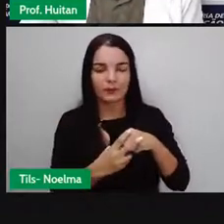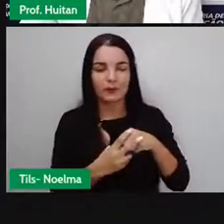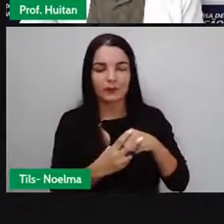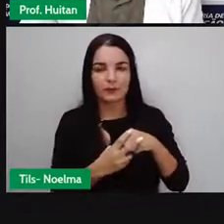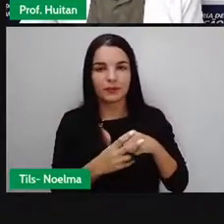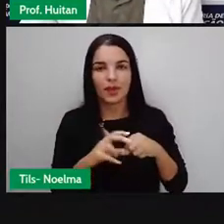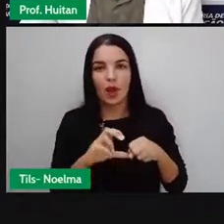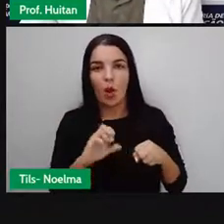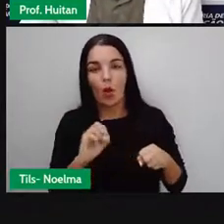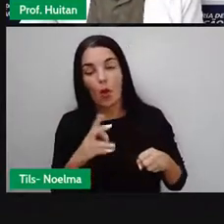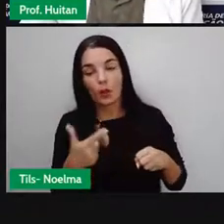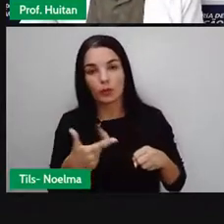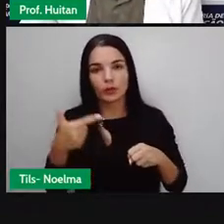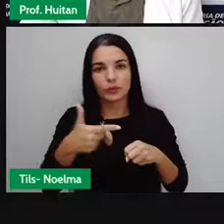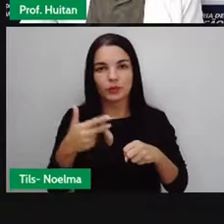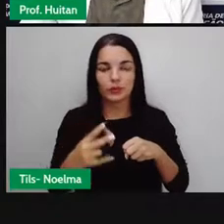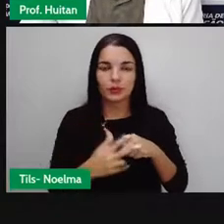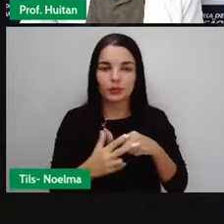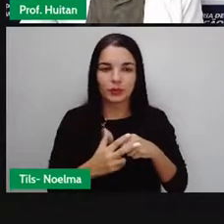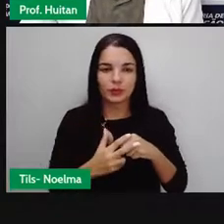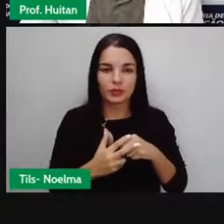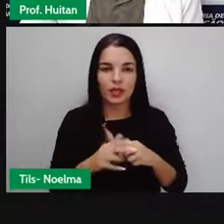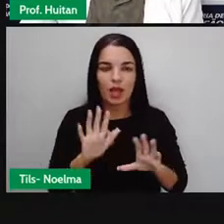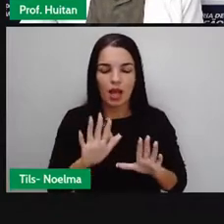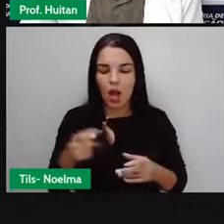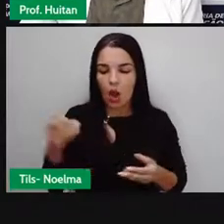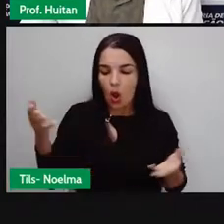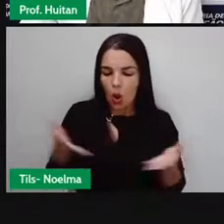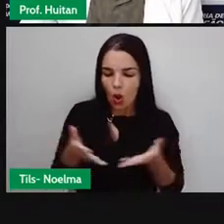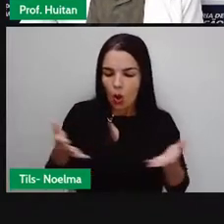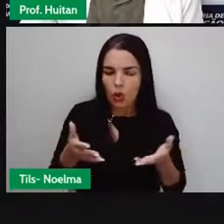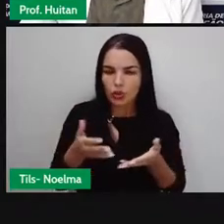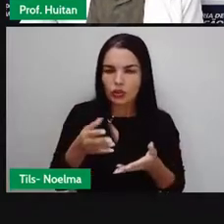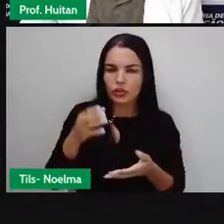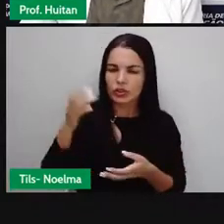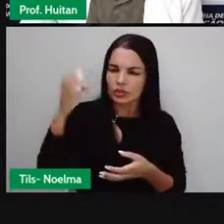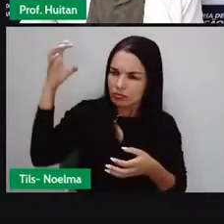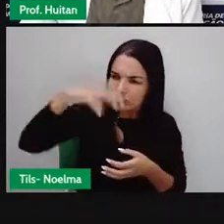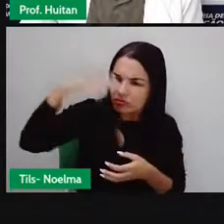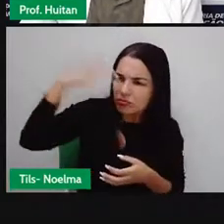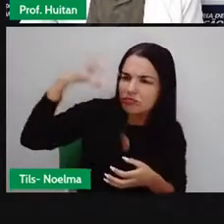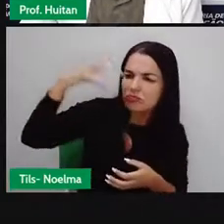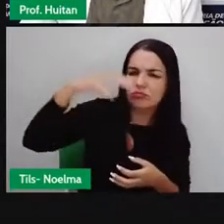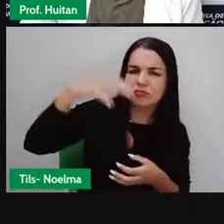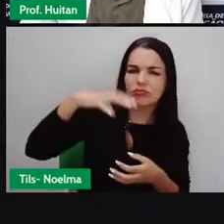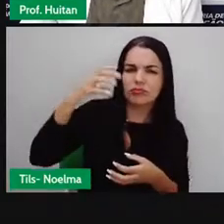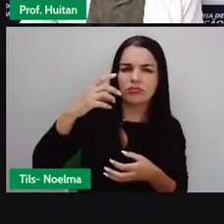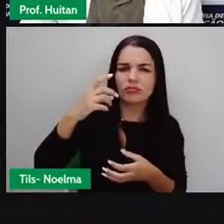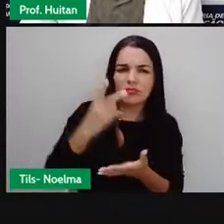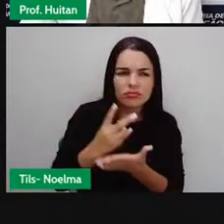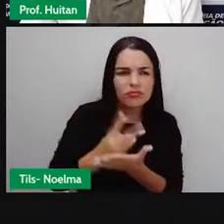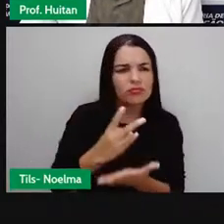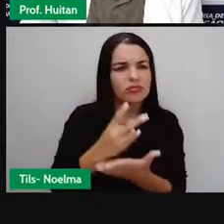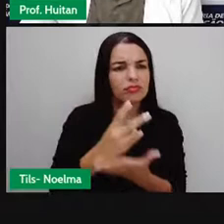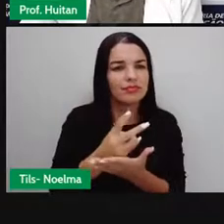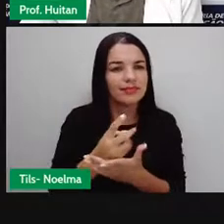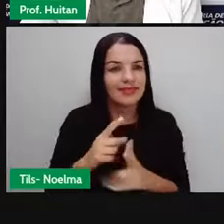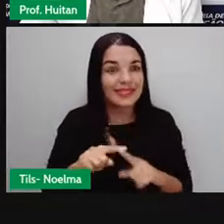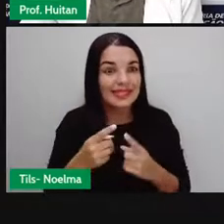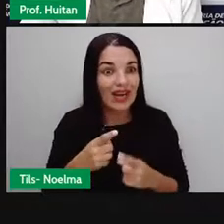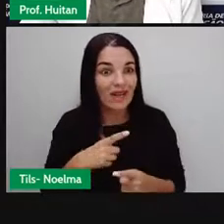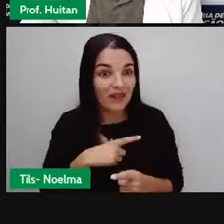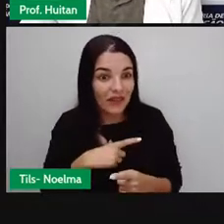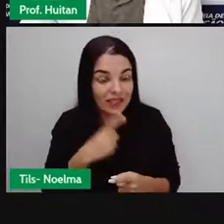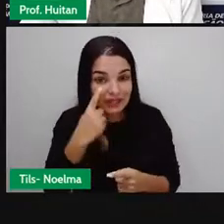uma locução verbal. O dia de hoje persistiu chuvoso. Percebam que aí já há a presença de